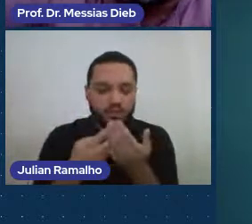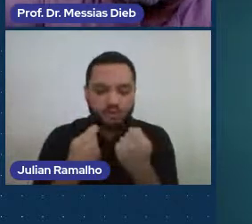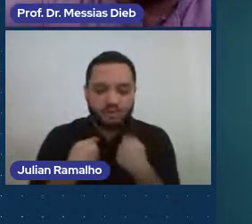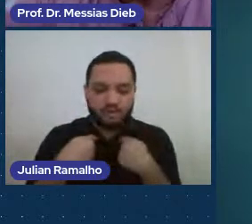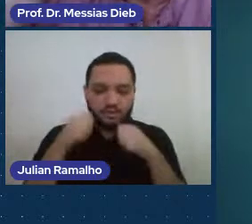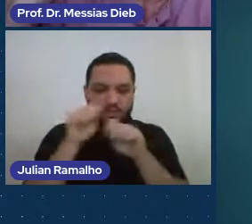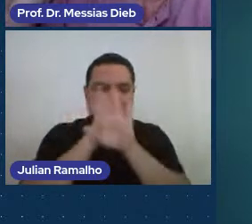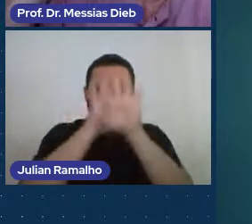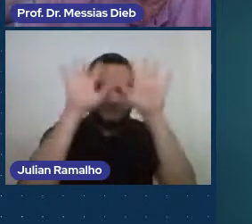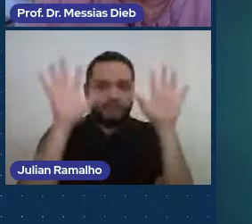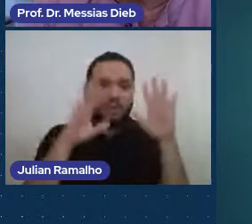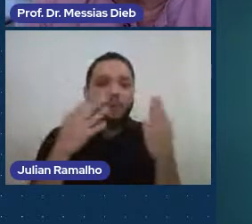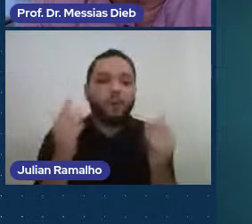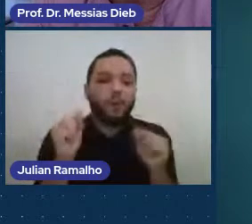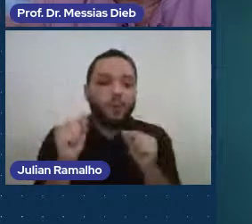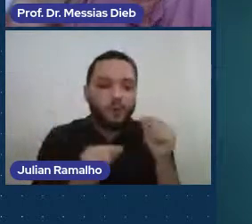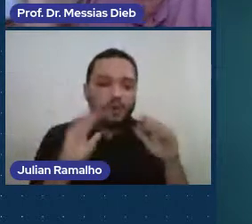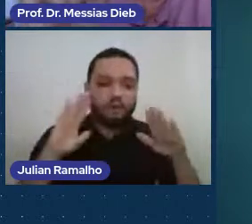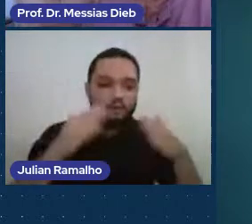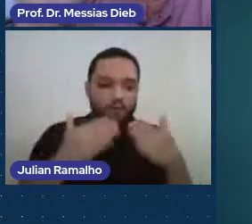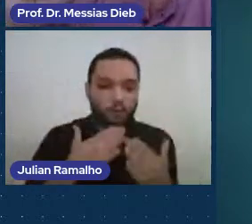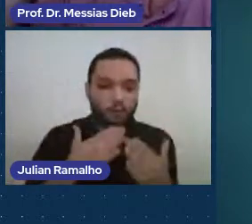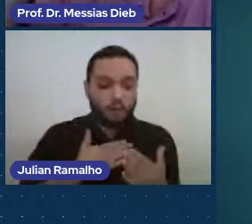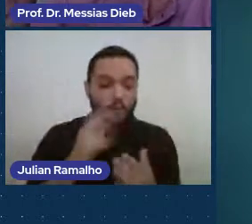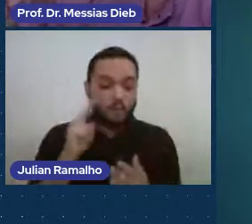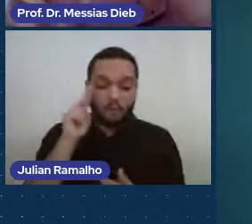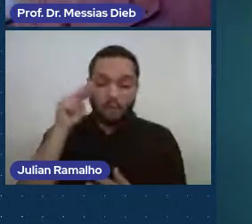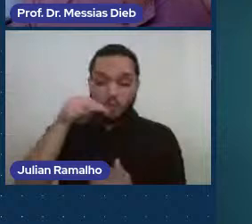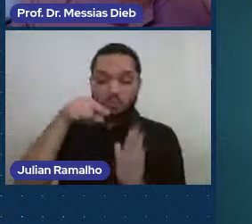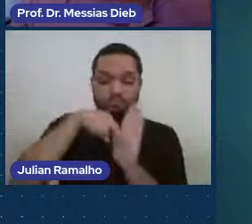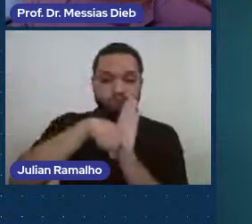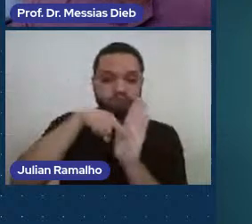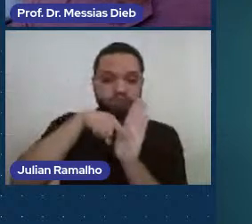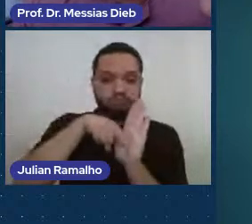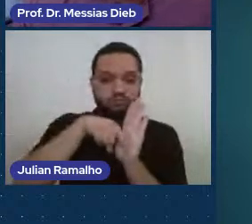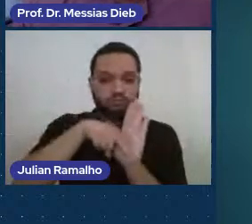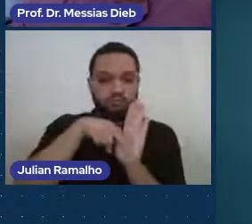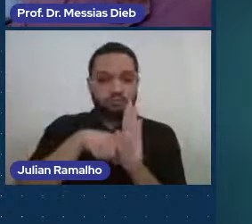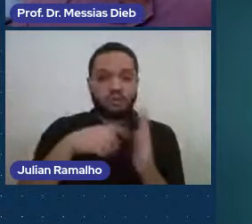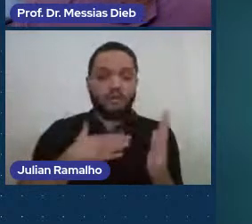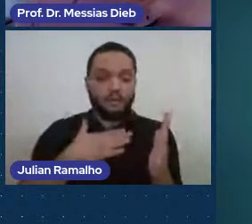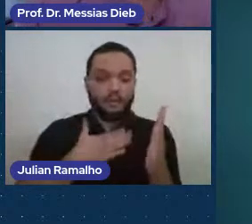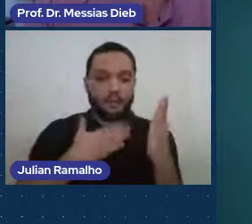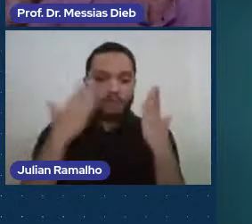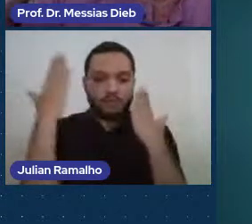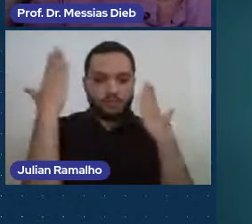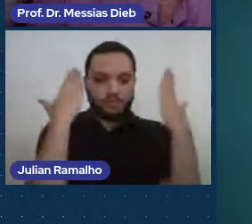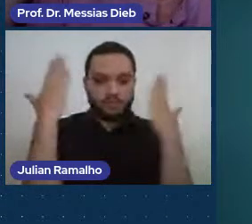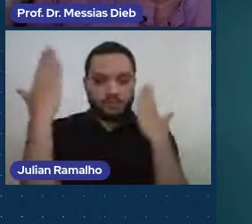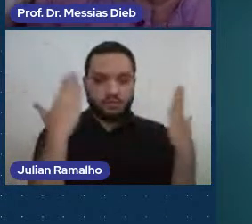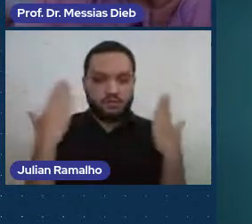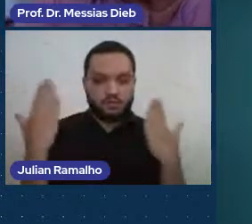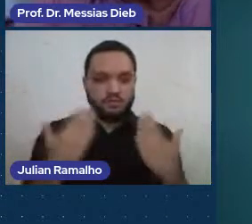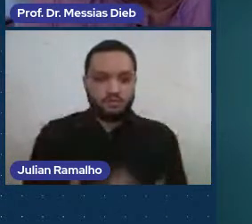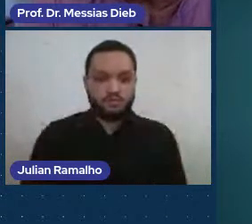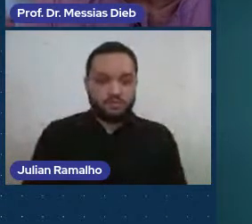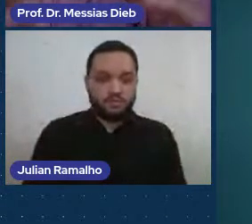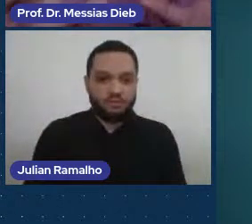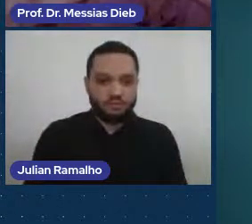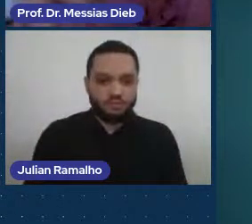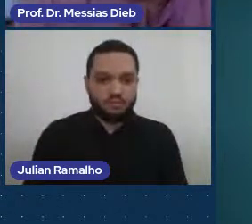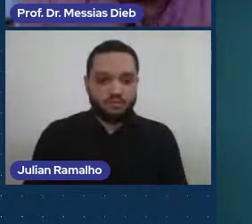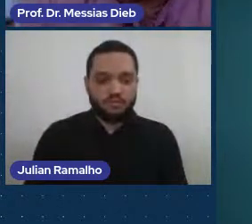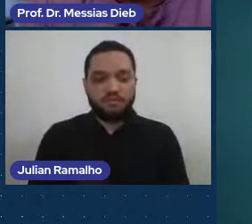em foco do meu olhar. Aqui, o que vai estar em foco na minha análise, ou seja, desse verbo analisar, são as ações.